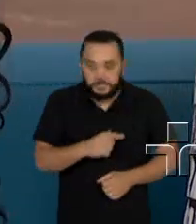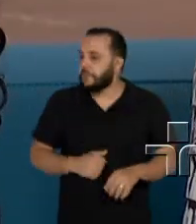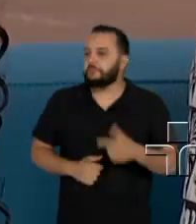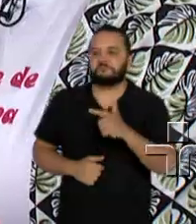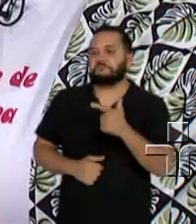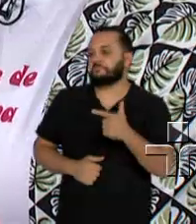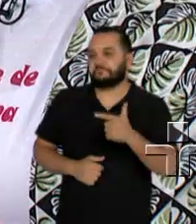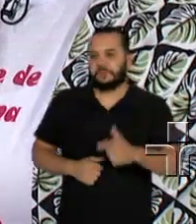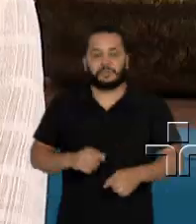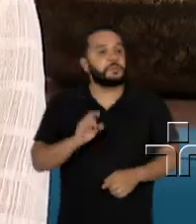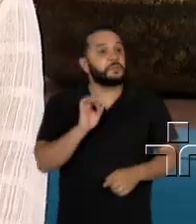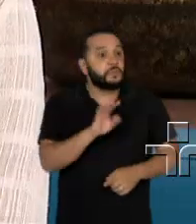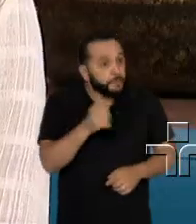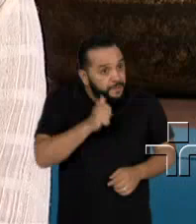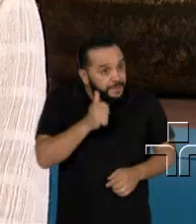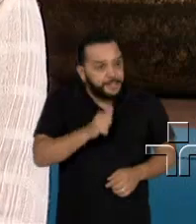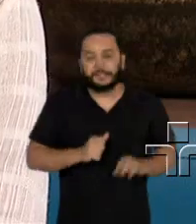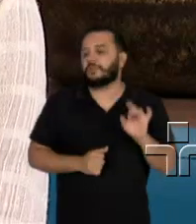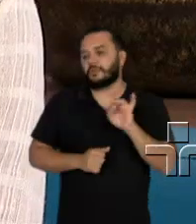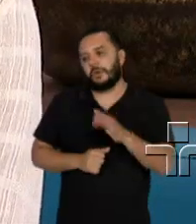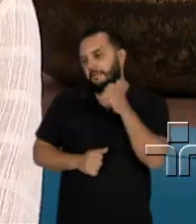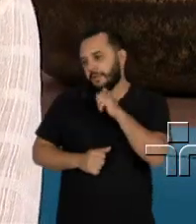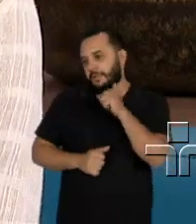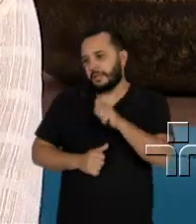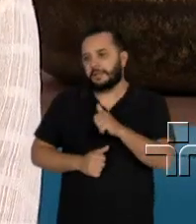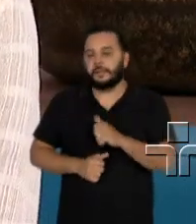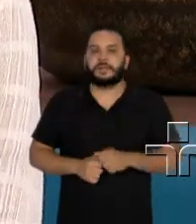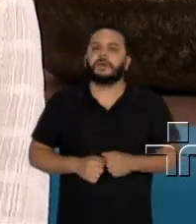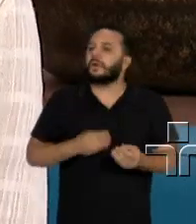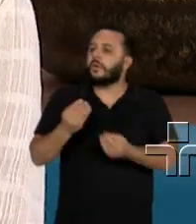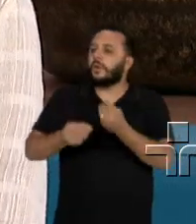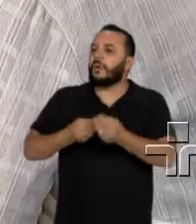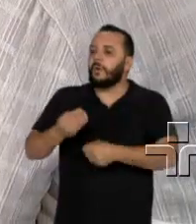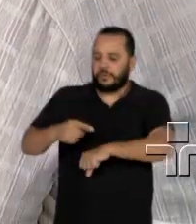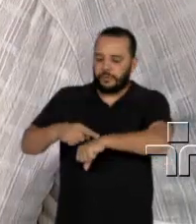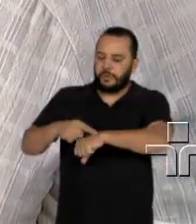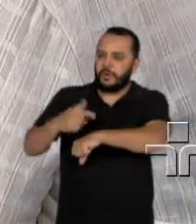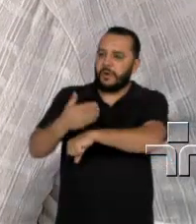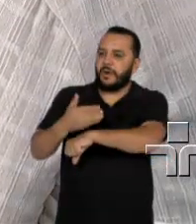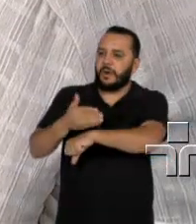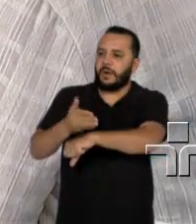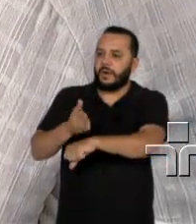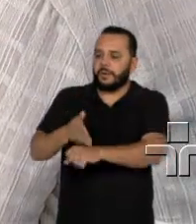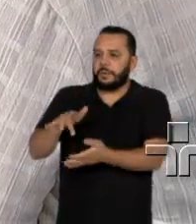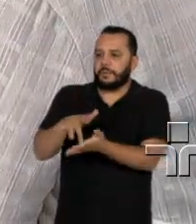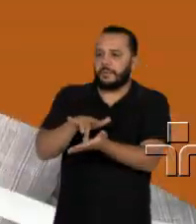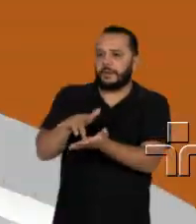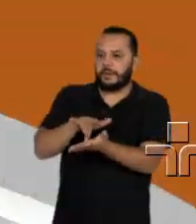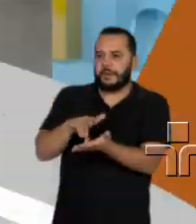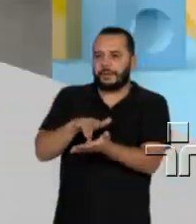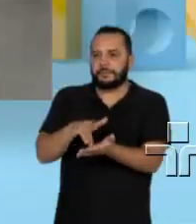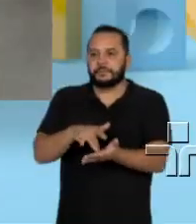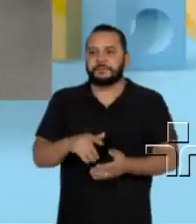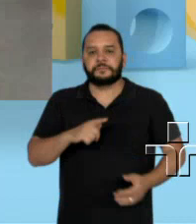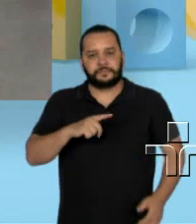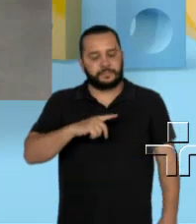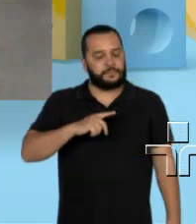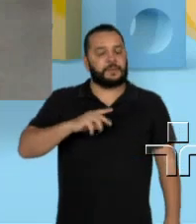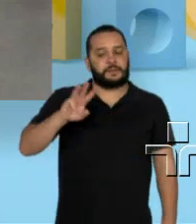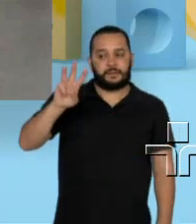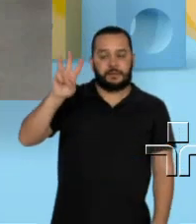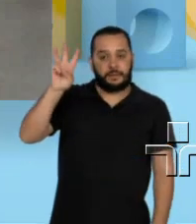só menina só conta pra gente como é que a sua rotina no balé eu faço valentim um terço